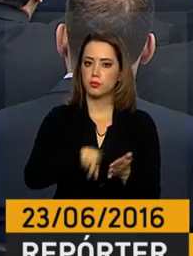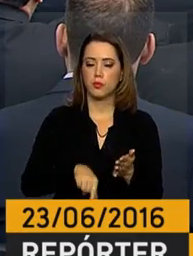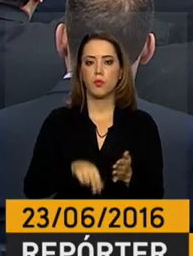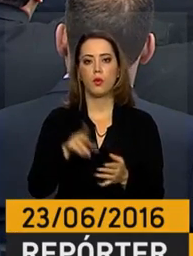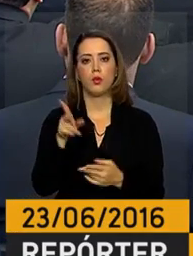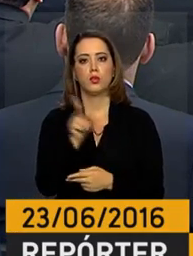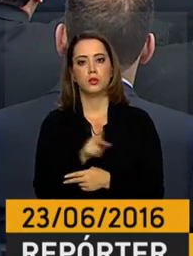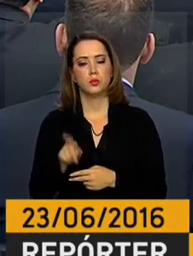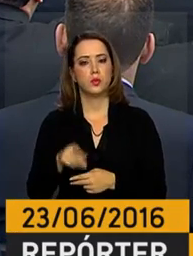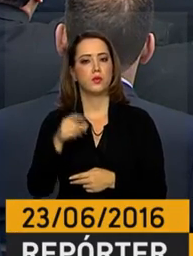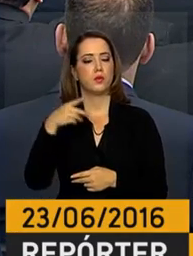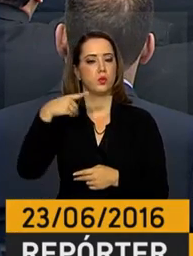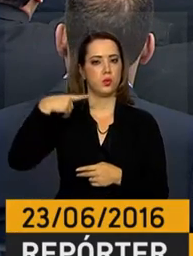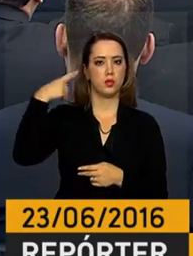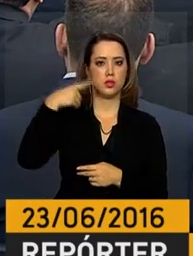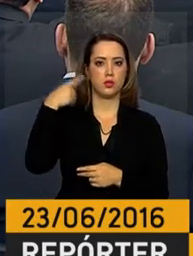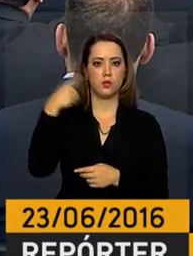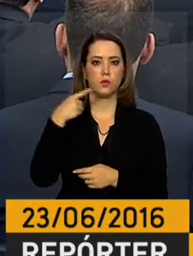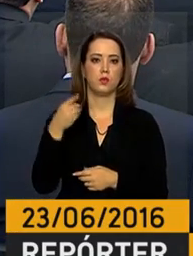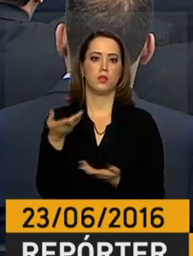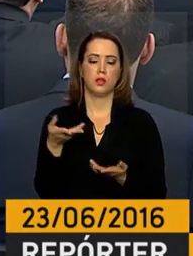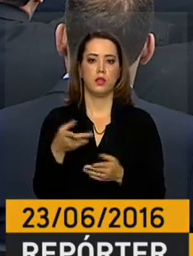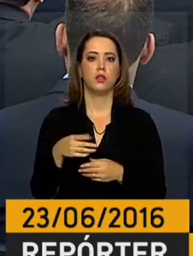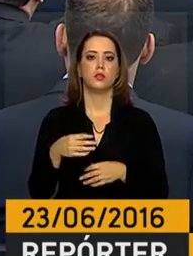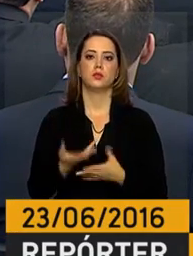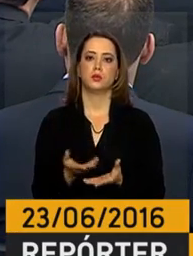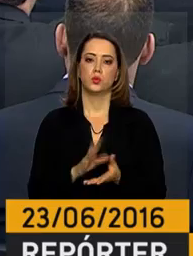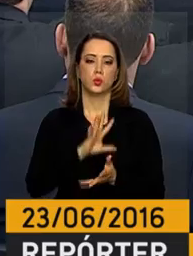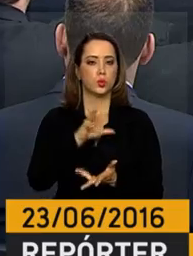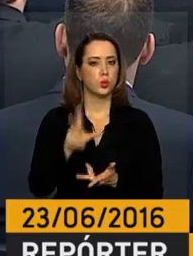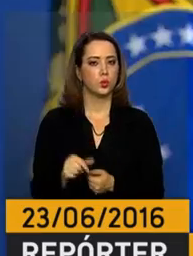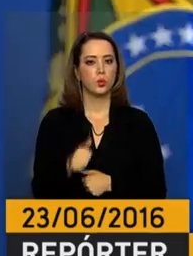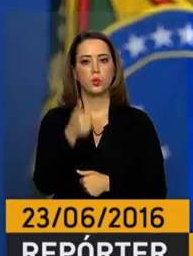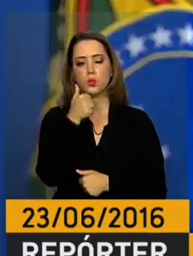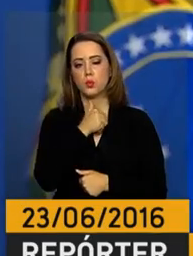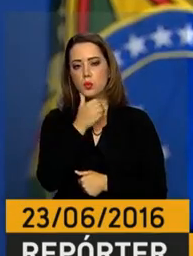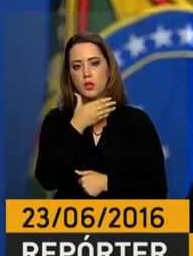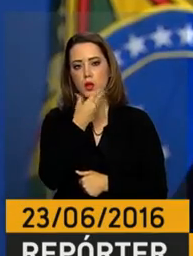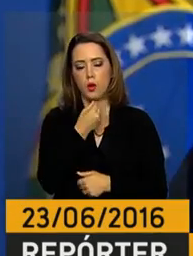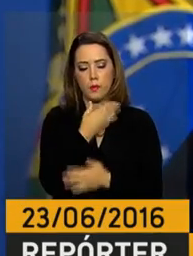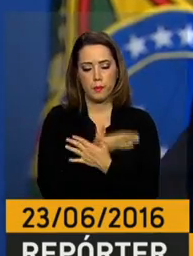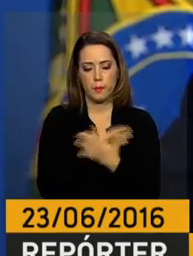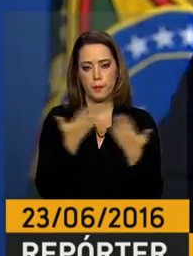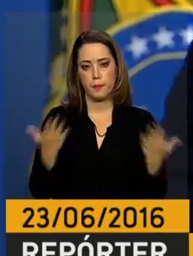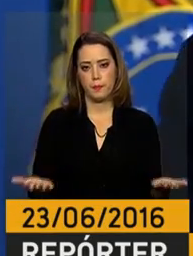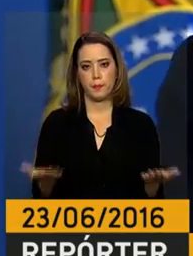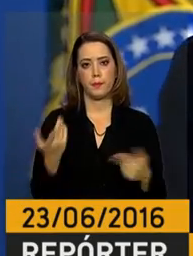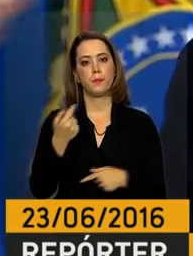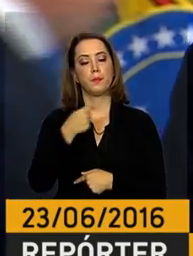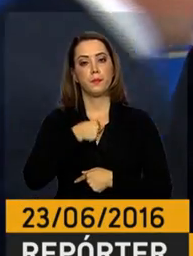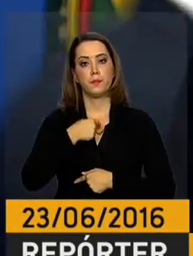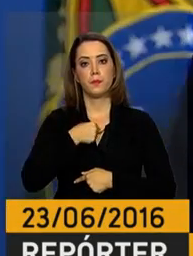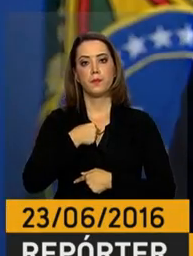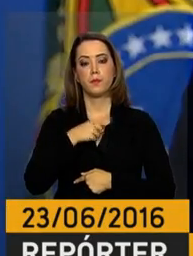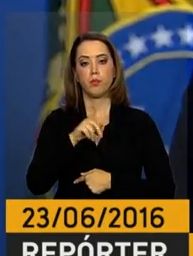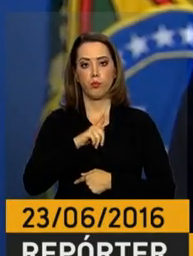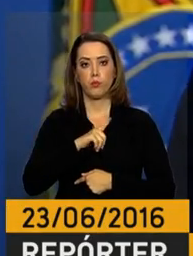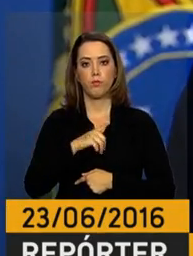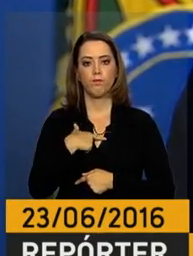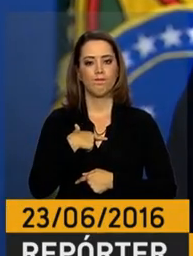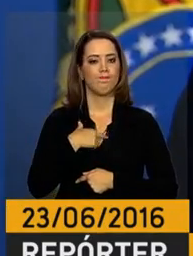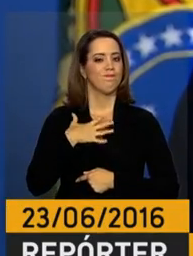direito senhoras e senhores eu tenho um